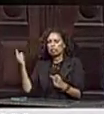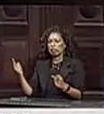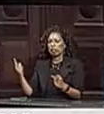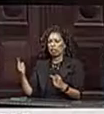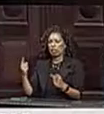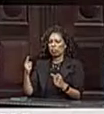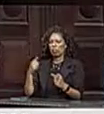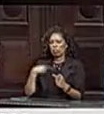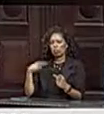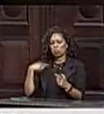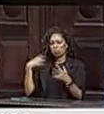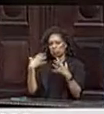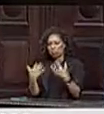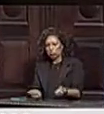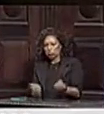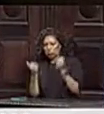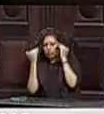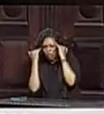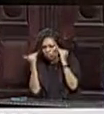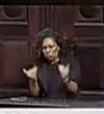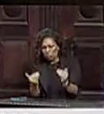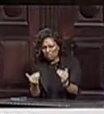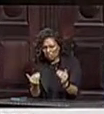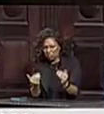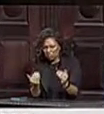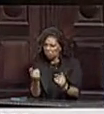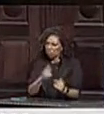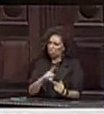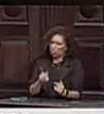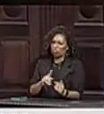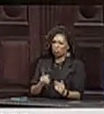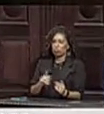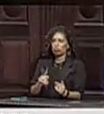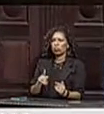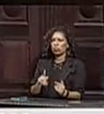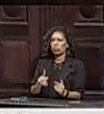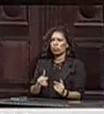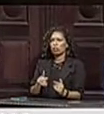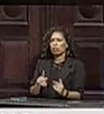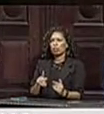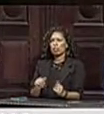incompreensível e inaceitável.